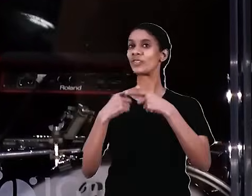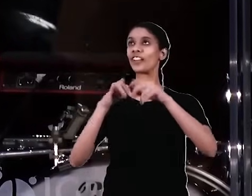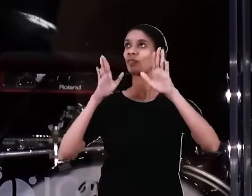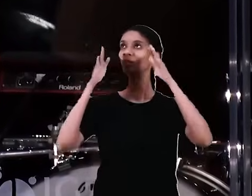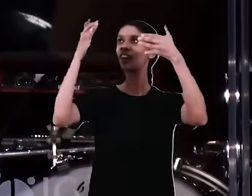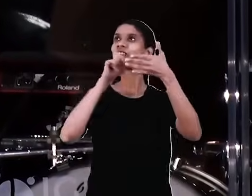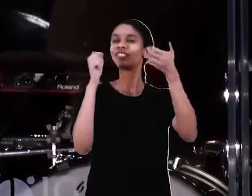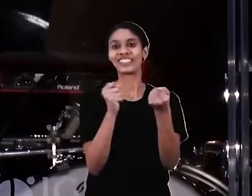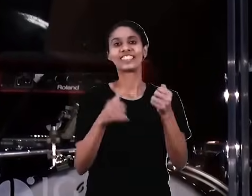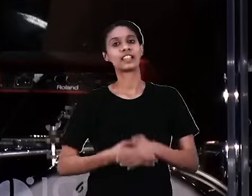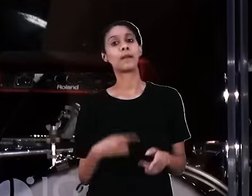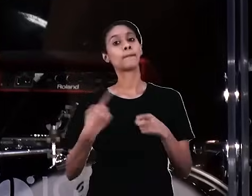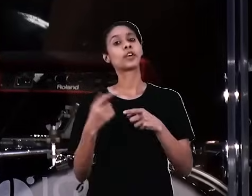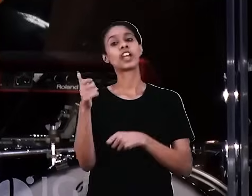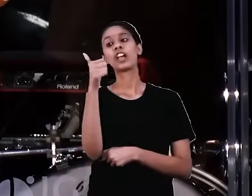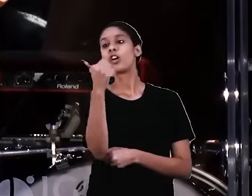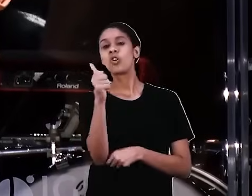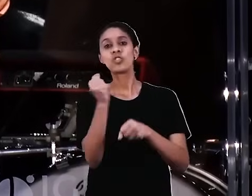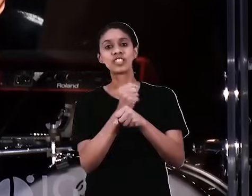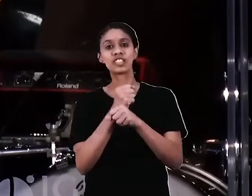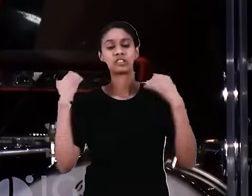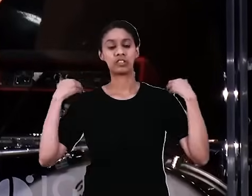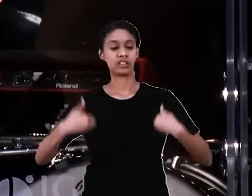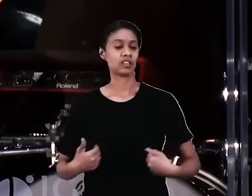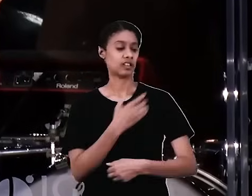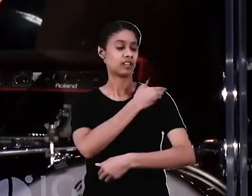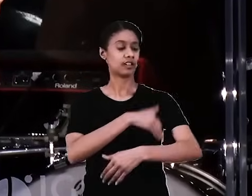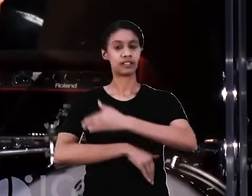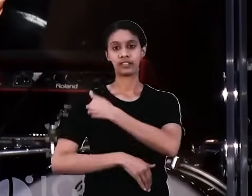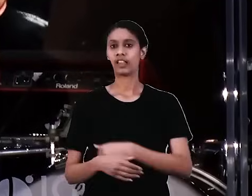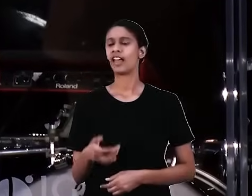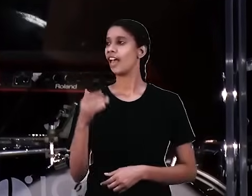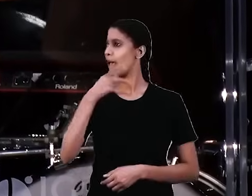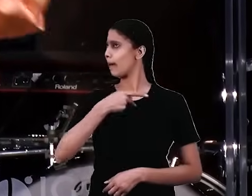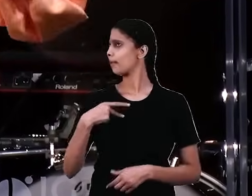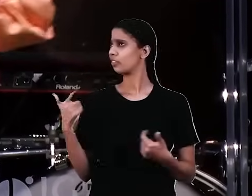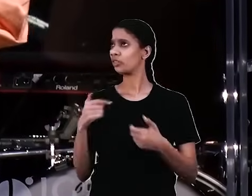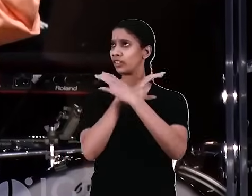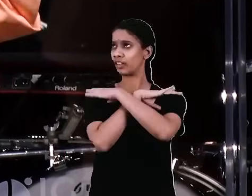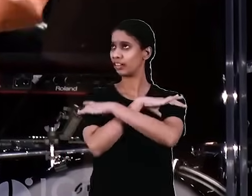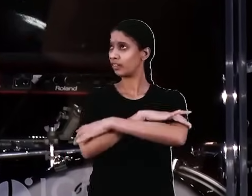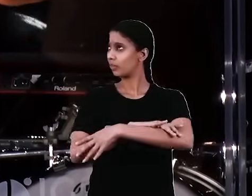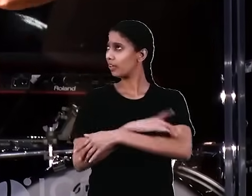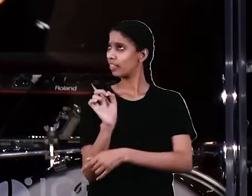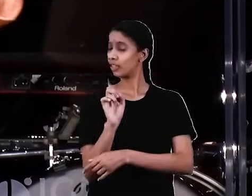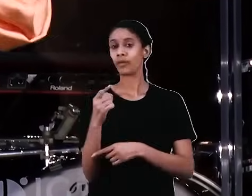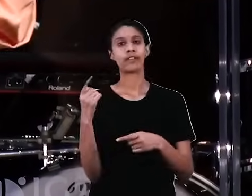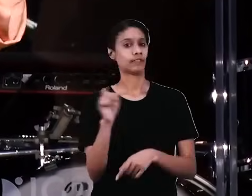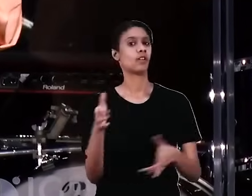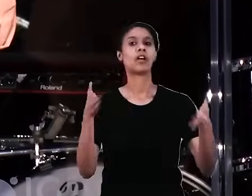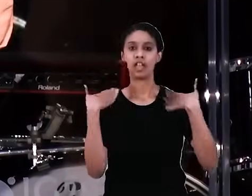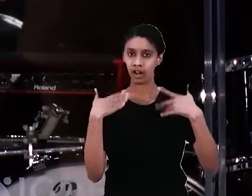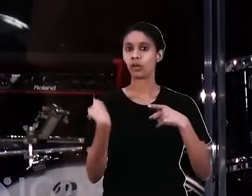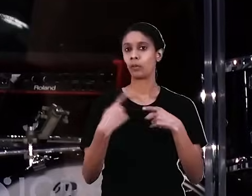Porque eu preguei anos e anos da minha vida com camisa sem manga. Meu Deus, a pastora não tem uma roupa de manga cobrida, não é o calor mesmo, filho. Que a igreja não tem ar-condicionado.